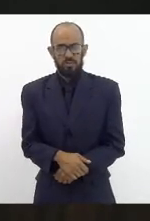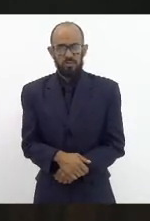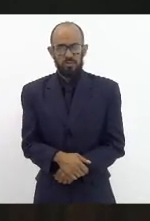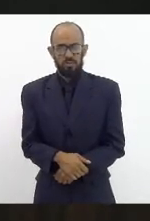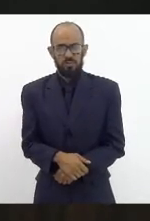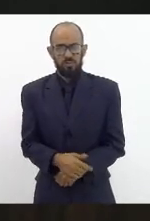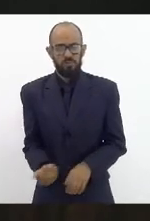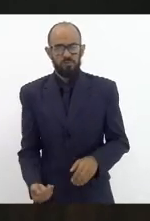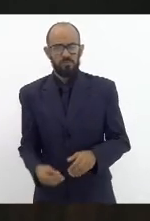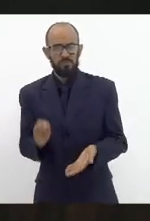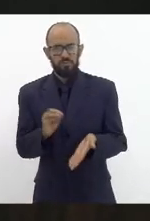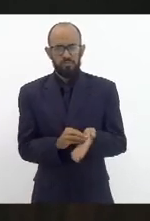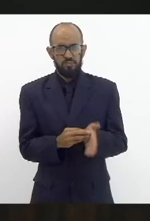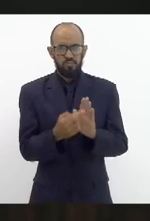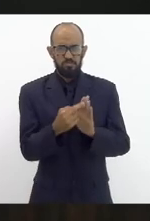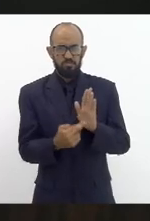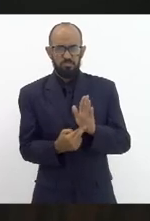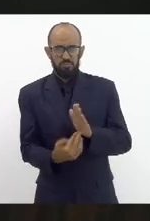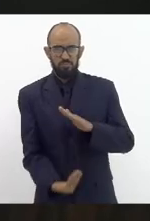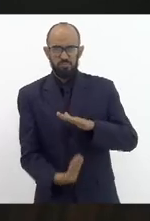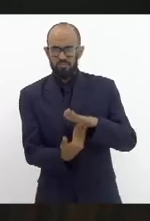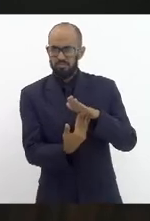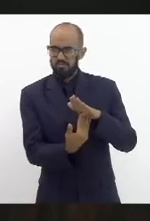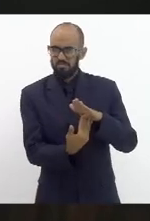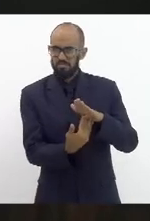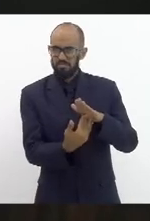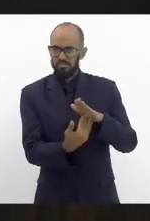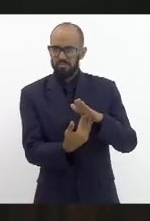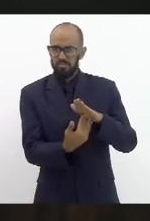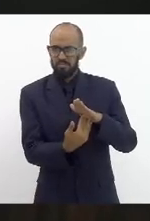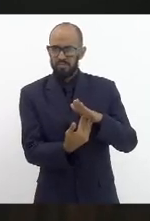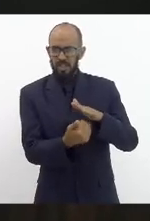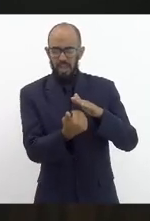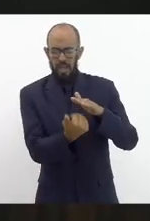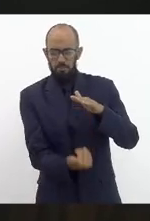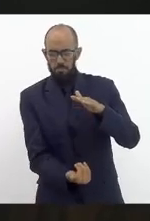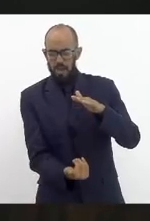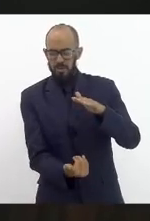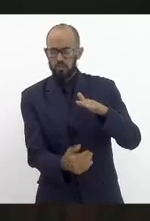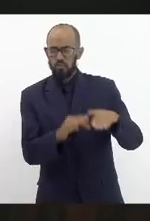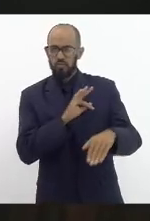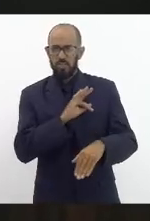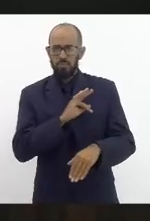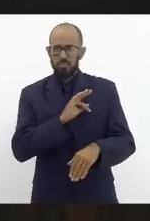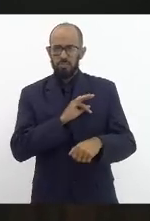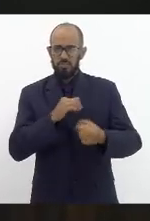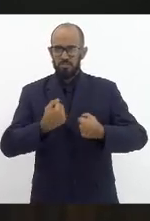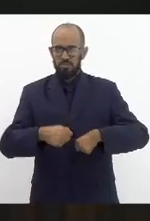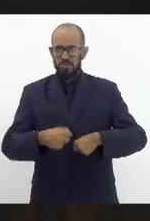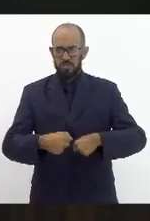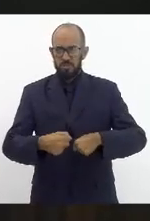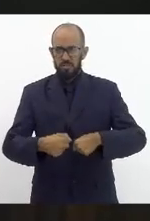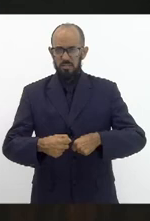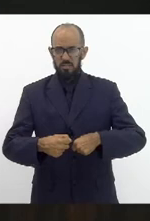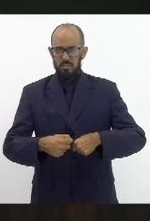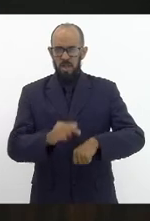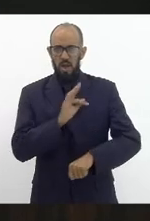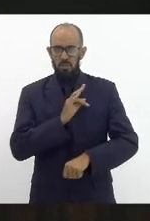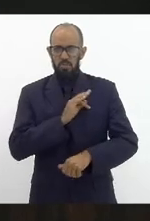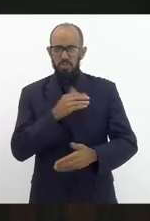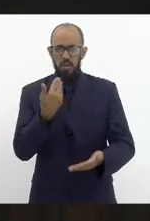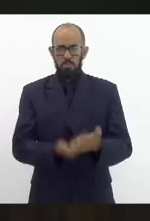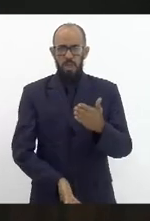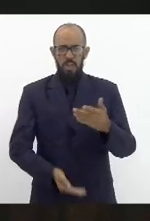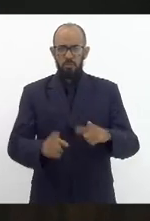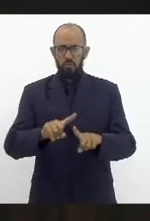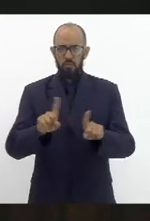uma cláusula de barreira muito aquém do que a polícia necessita, porque a polícia perde funcionários durante um determinado